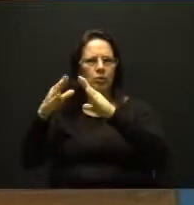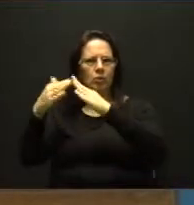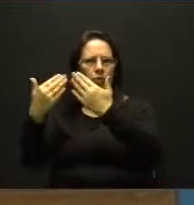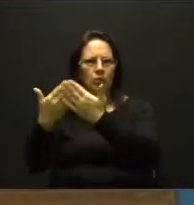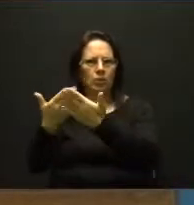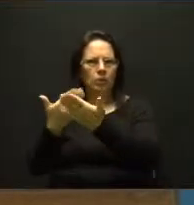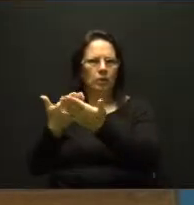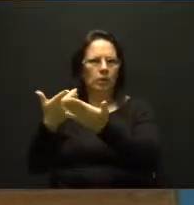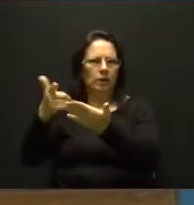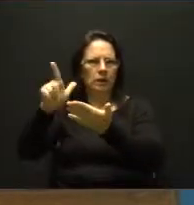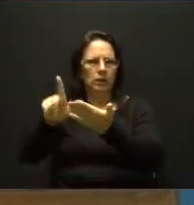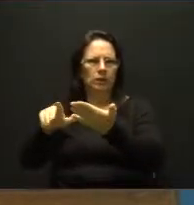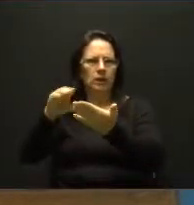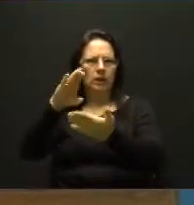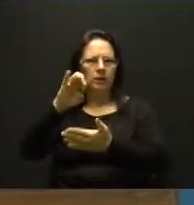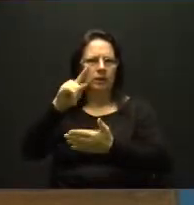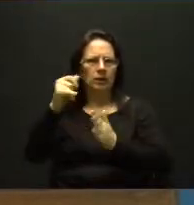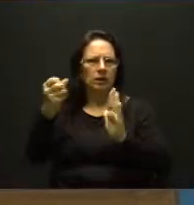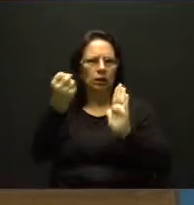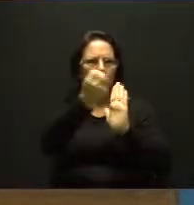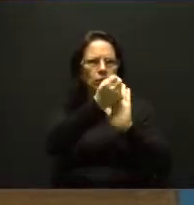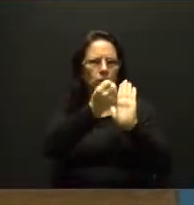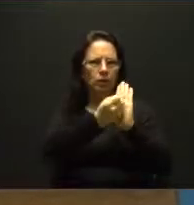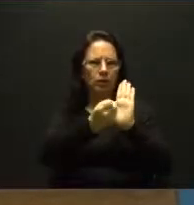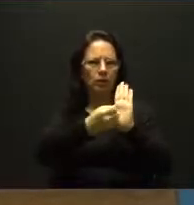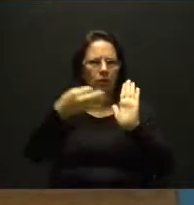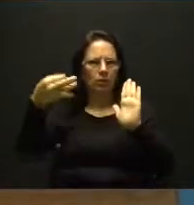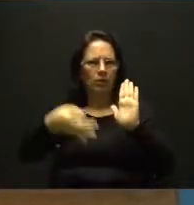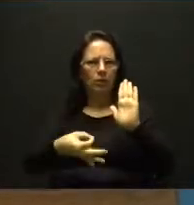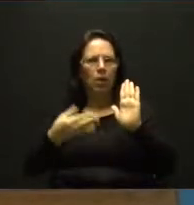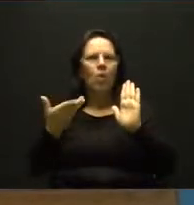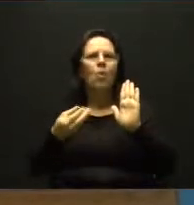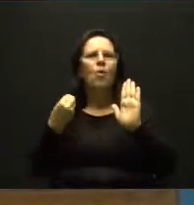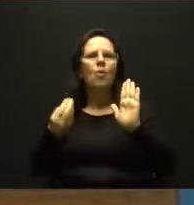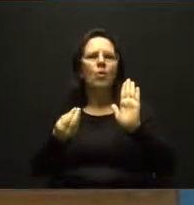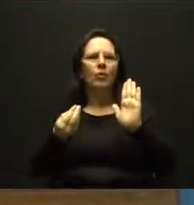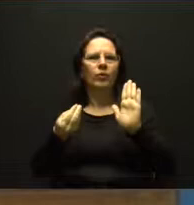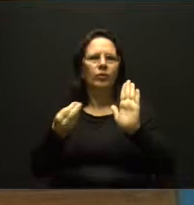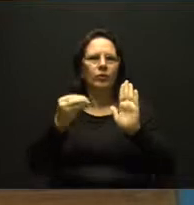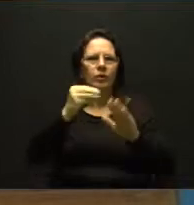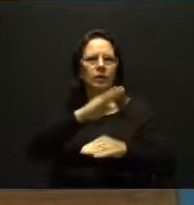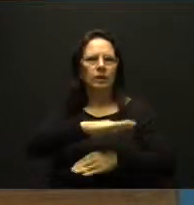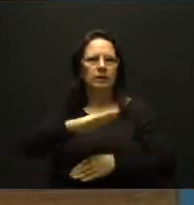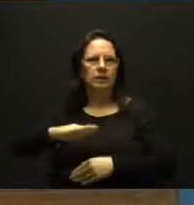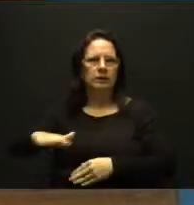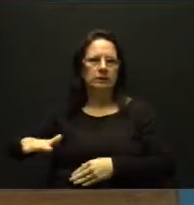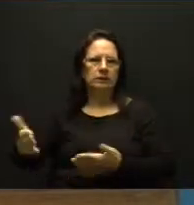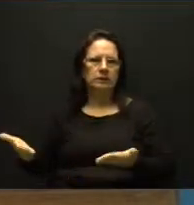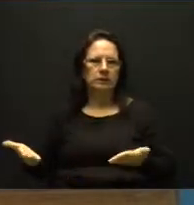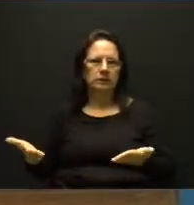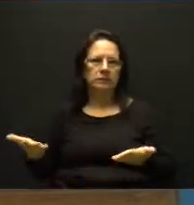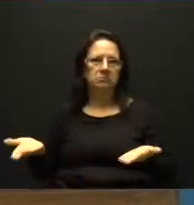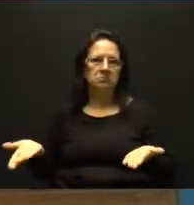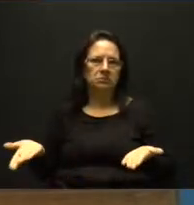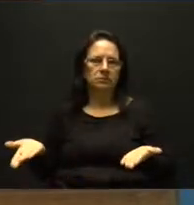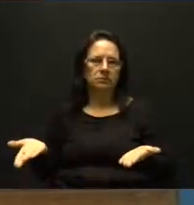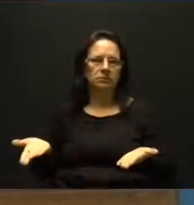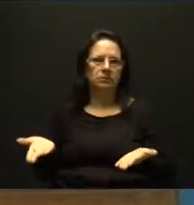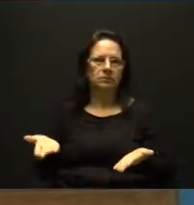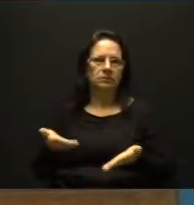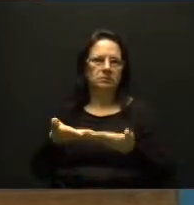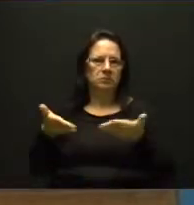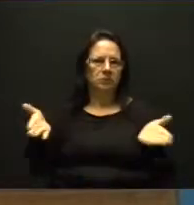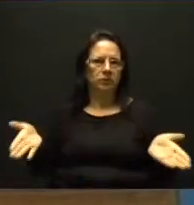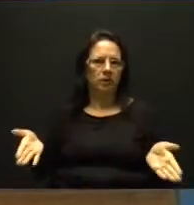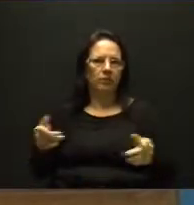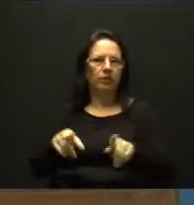elas não têm as certidões onde nós colocaremos as crianças o secretário tem vagas para na